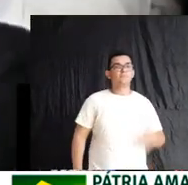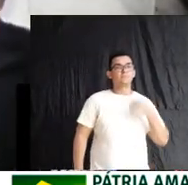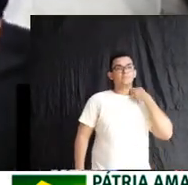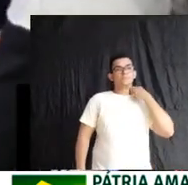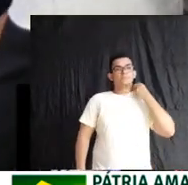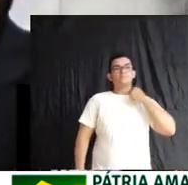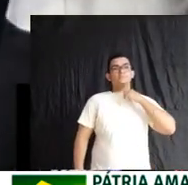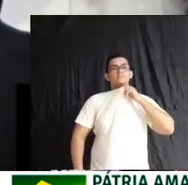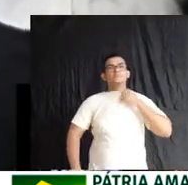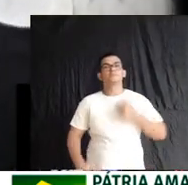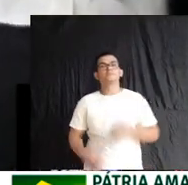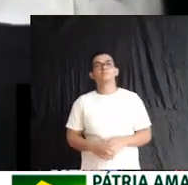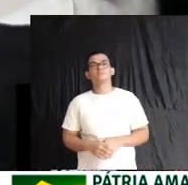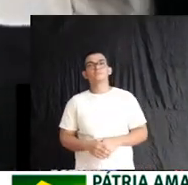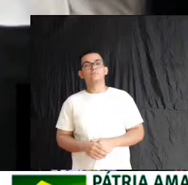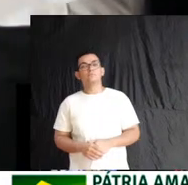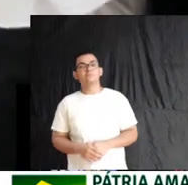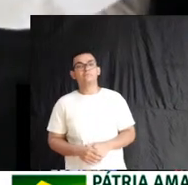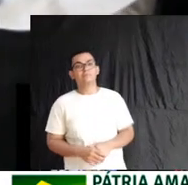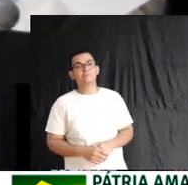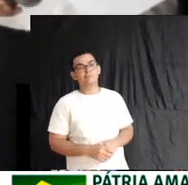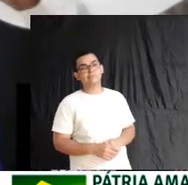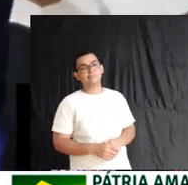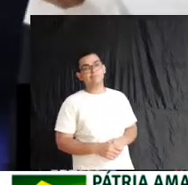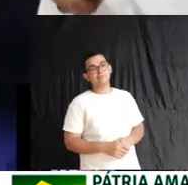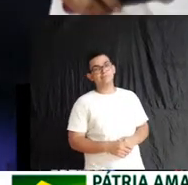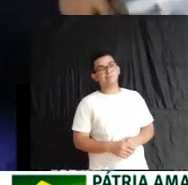verdade? É isso aí.